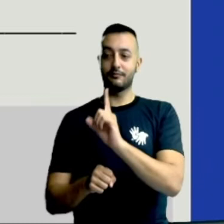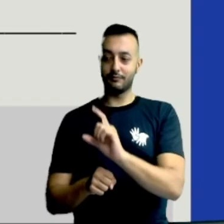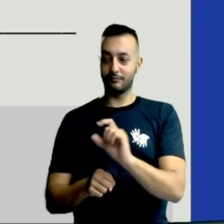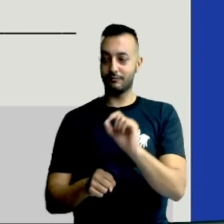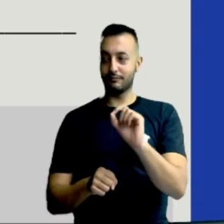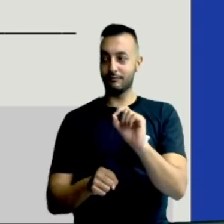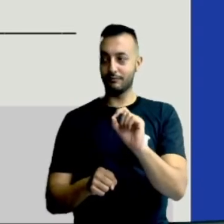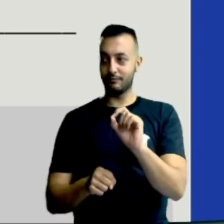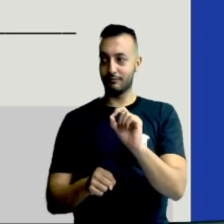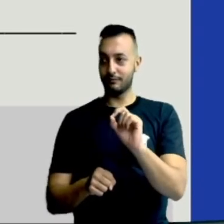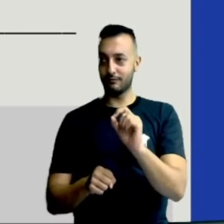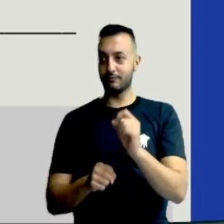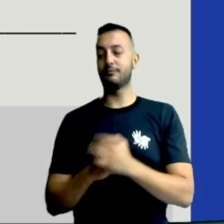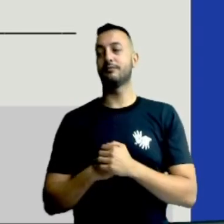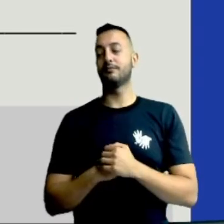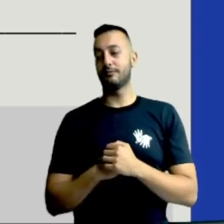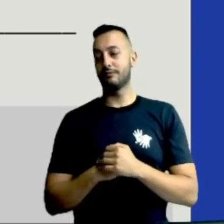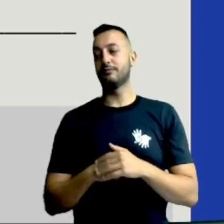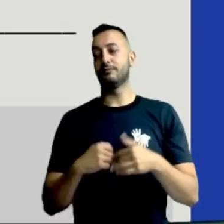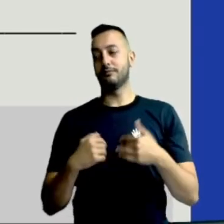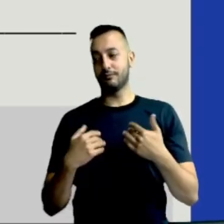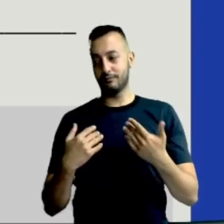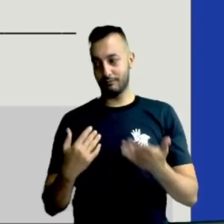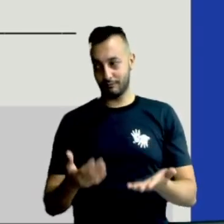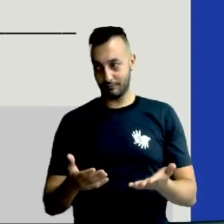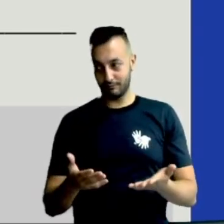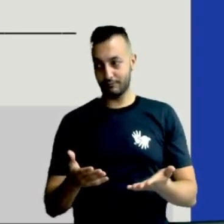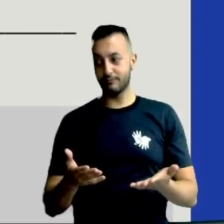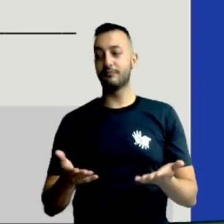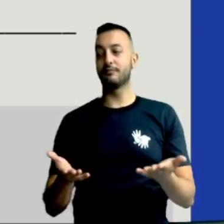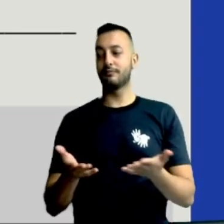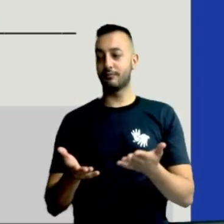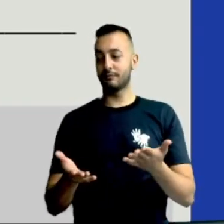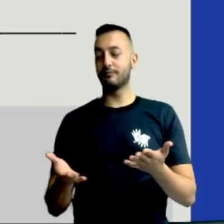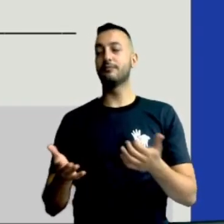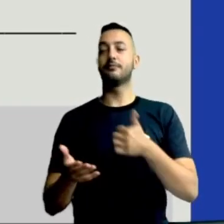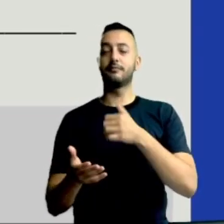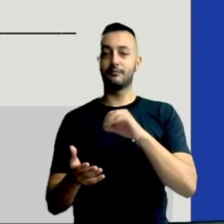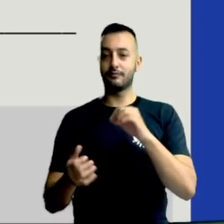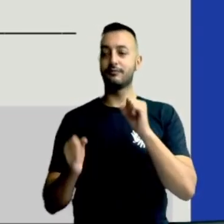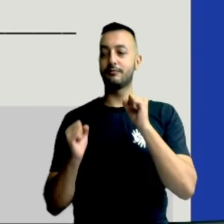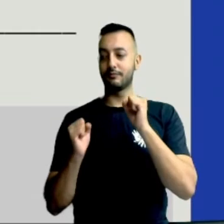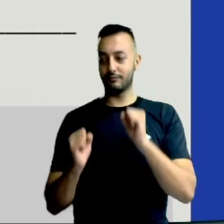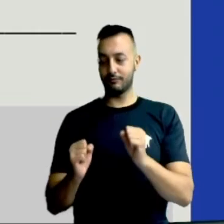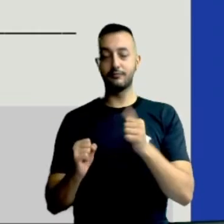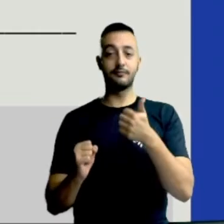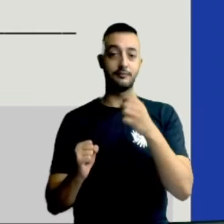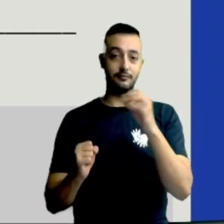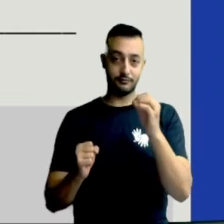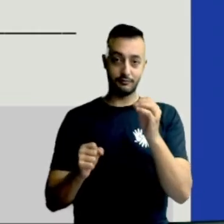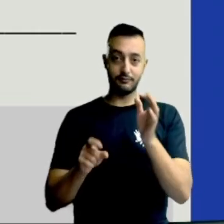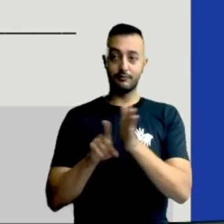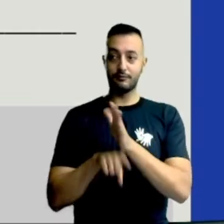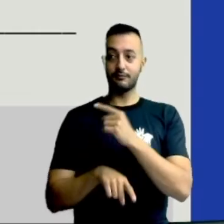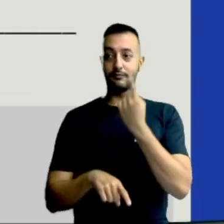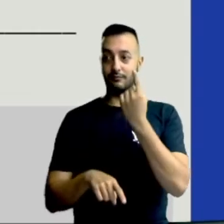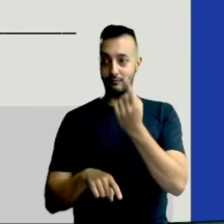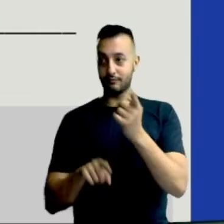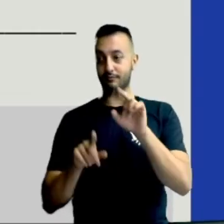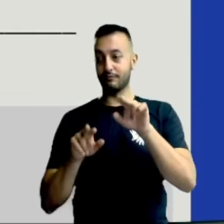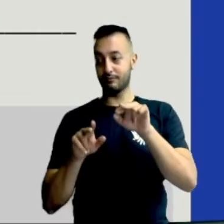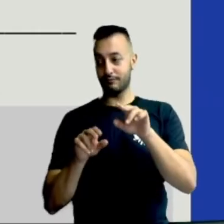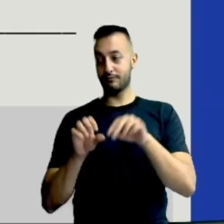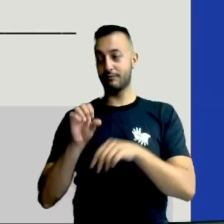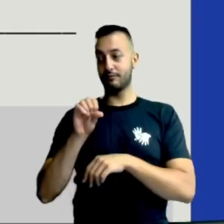10, porque eu acrescentei 1. Então, ó, agora que é 10, a gente pode tirar. Então, 10 menos 1 é igual